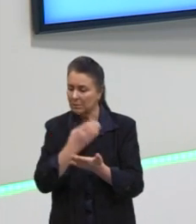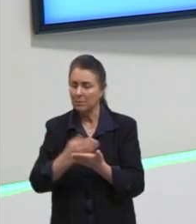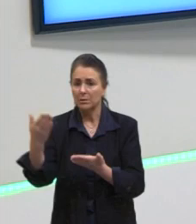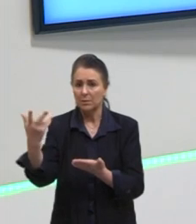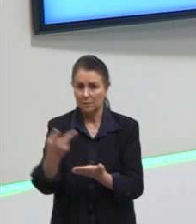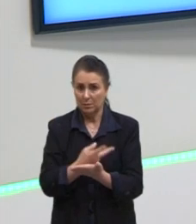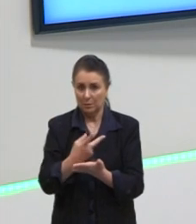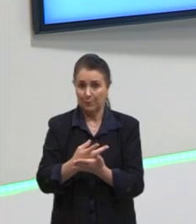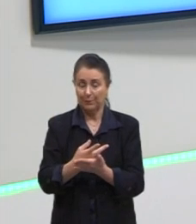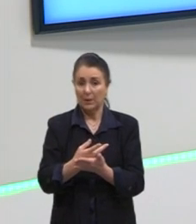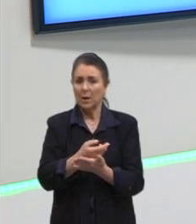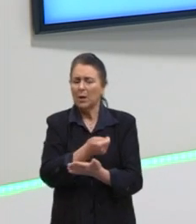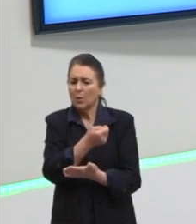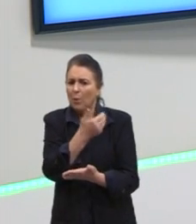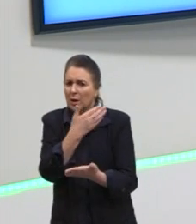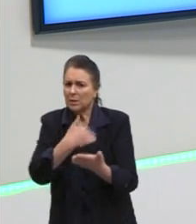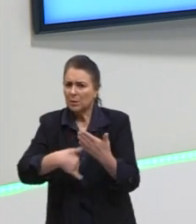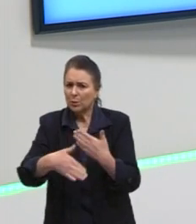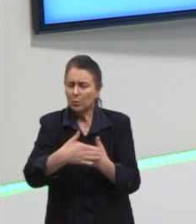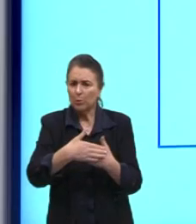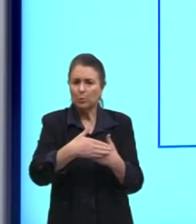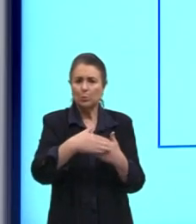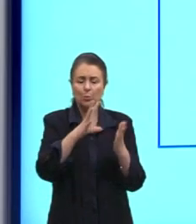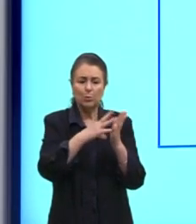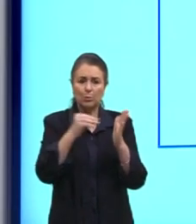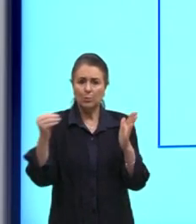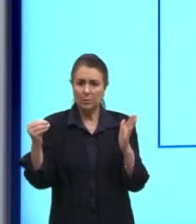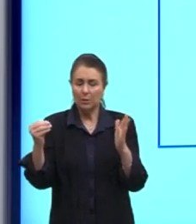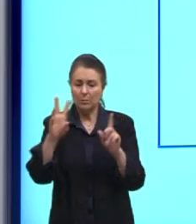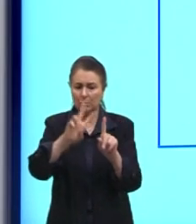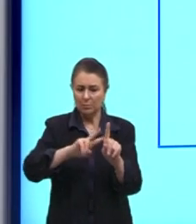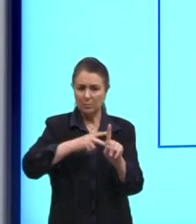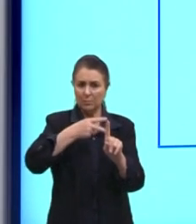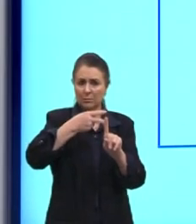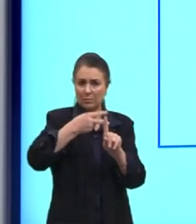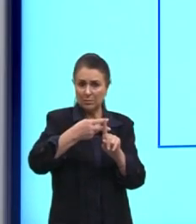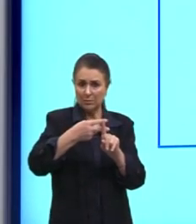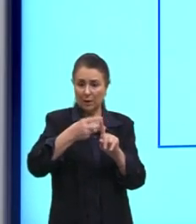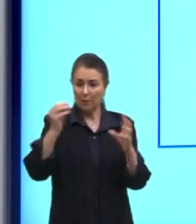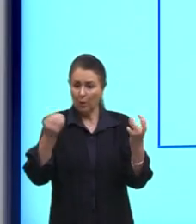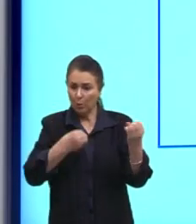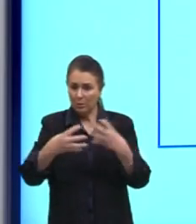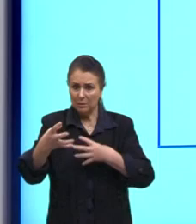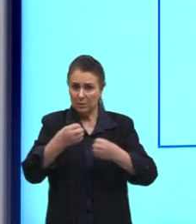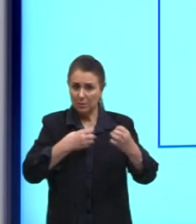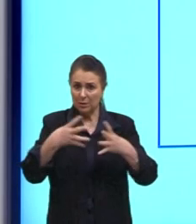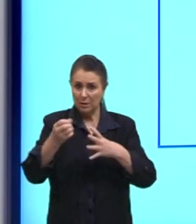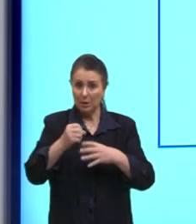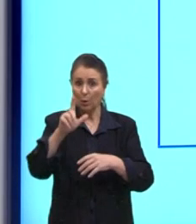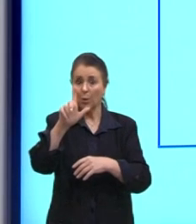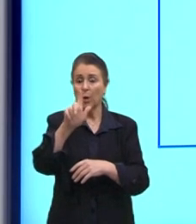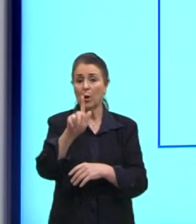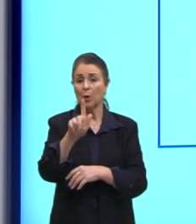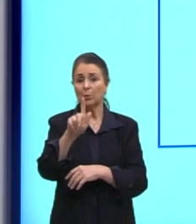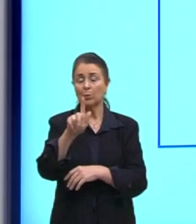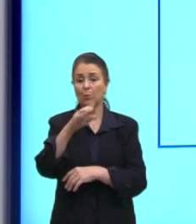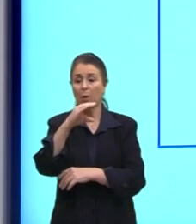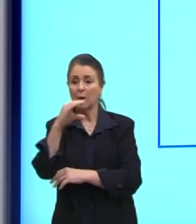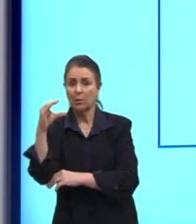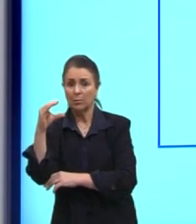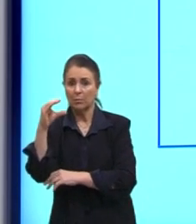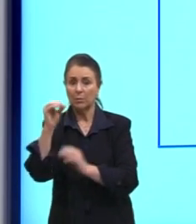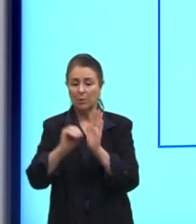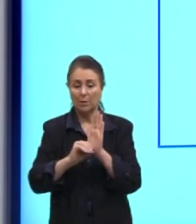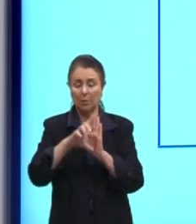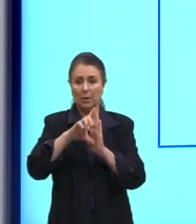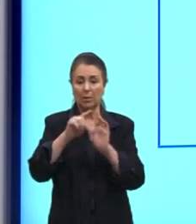maioria dos modelos sugere uma duplicação da concentração atmosférica do gás carbônico que levará o aumento da